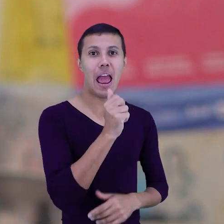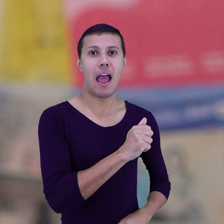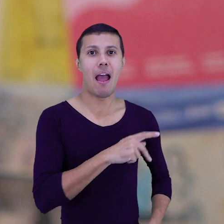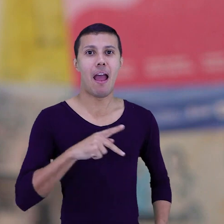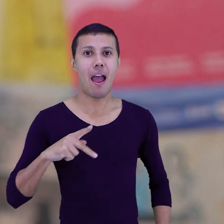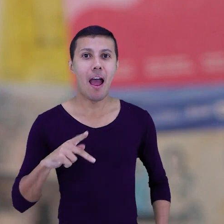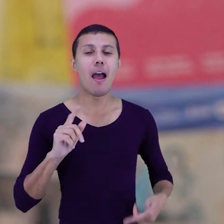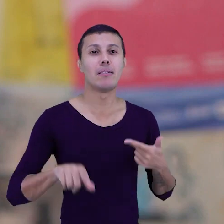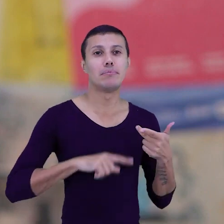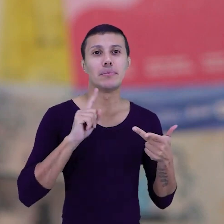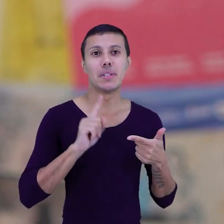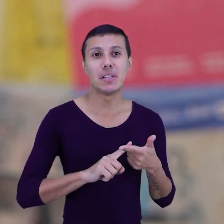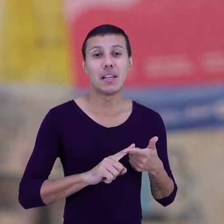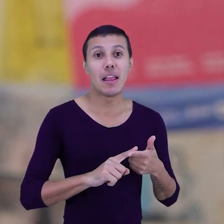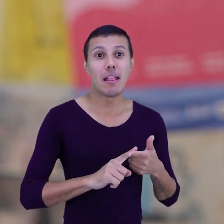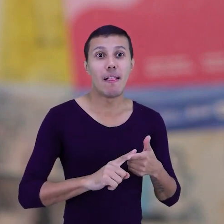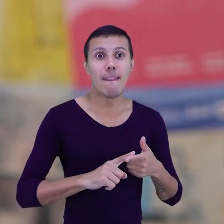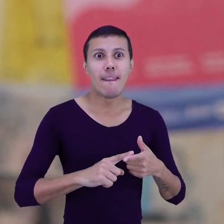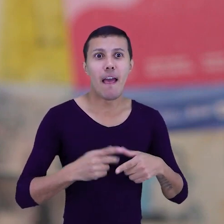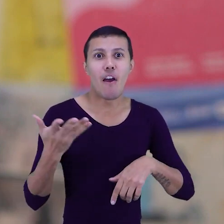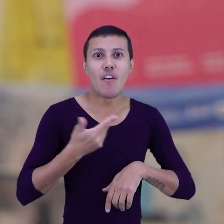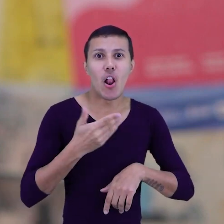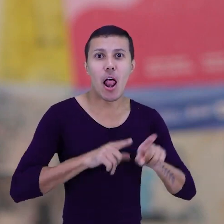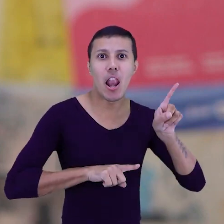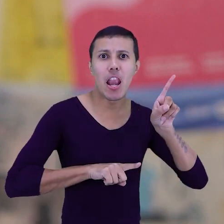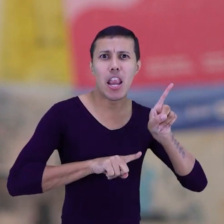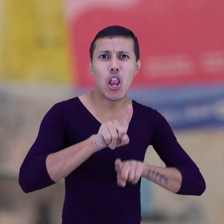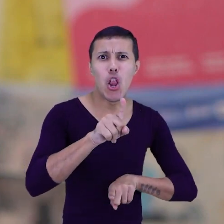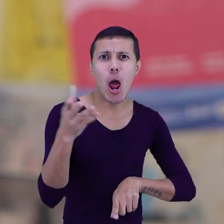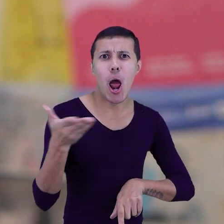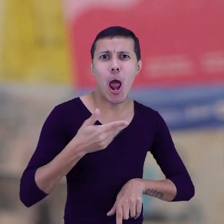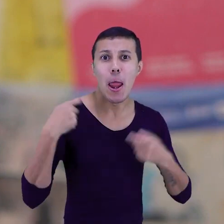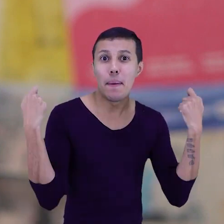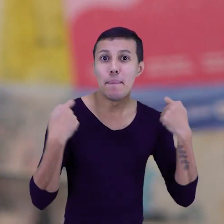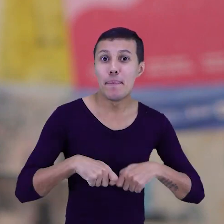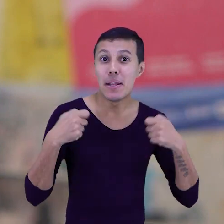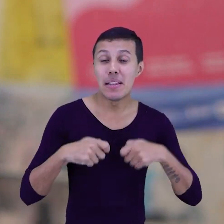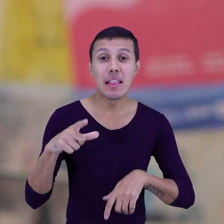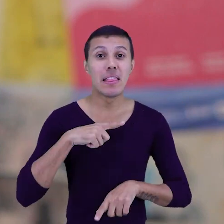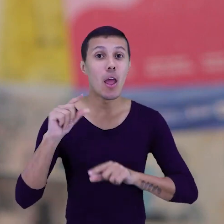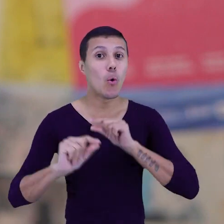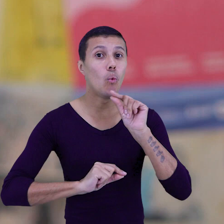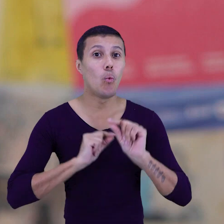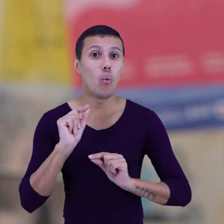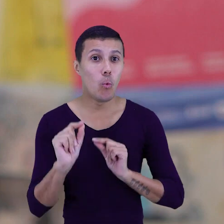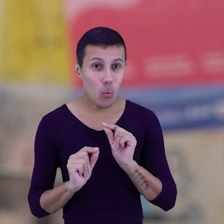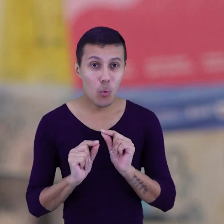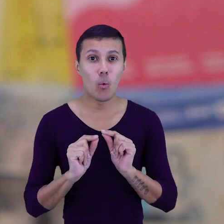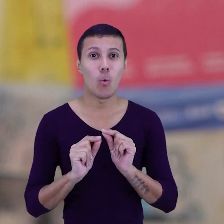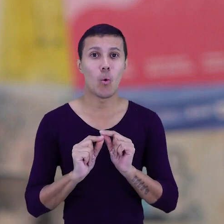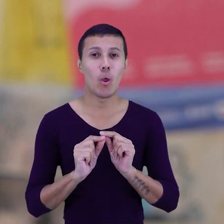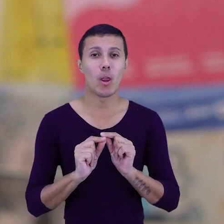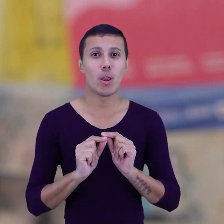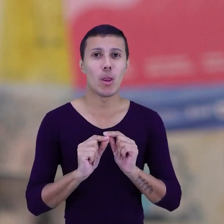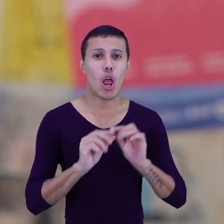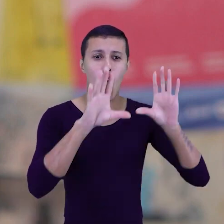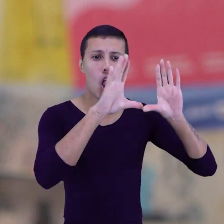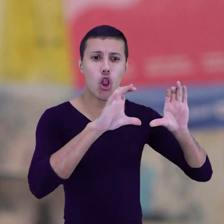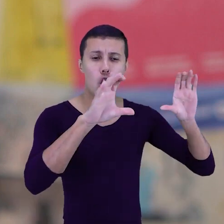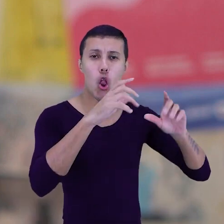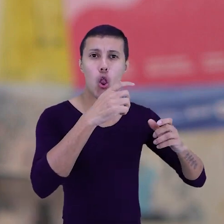um aplicativo, a velocidade de crescimento, o que você precisa ter